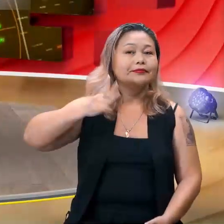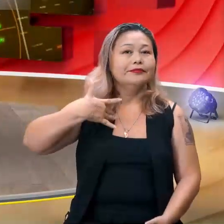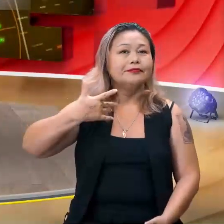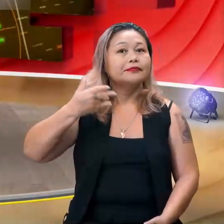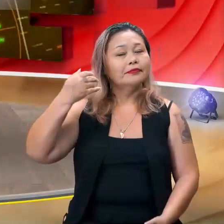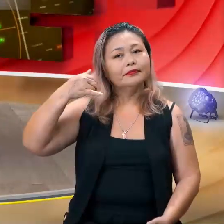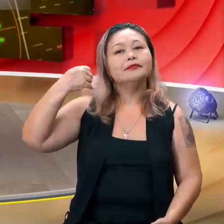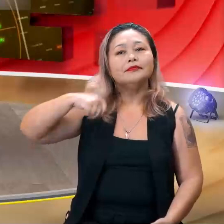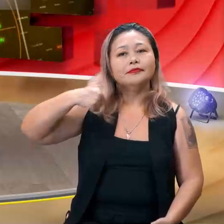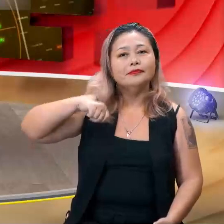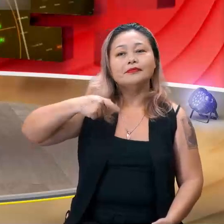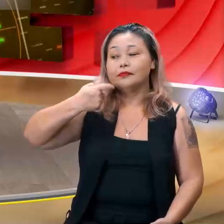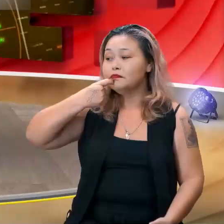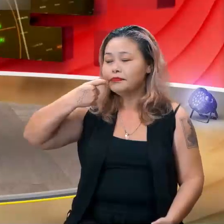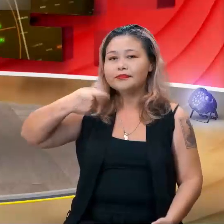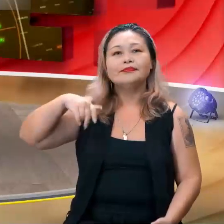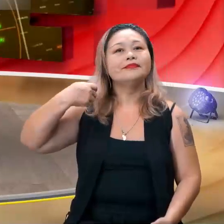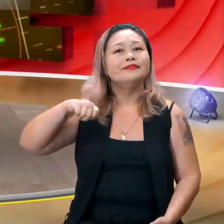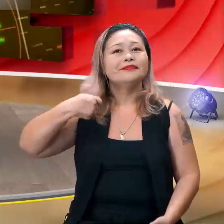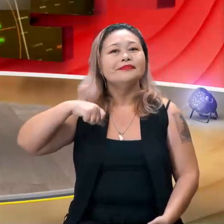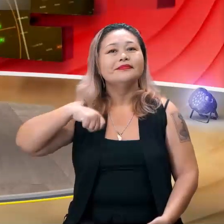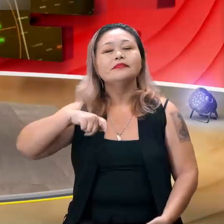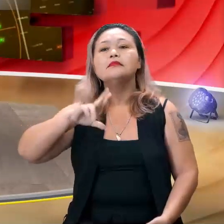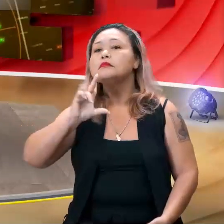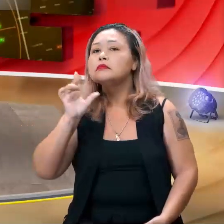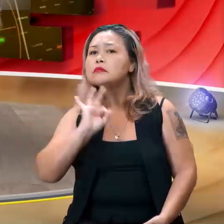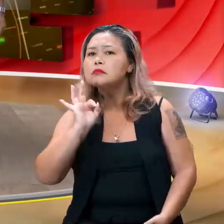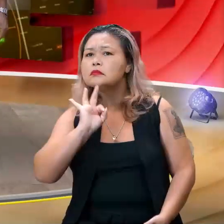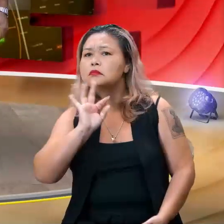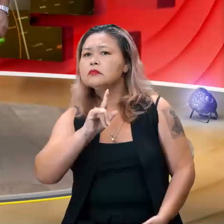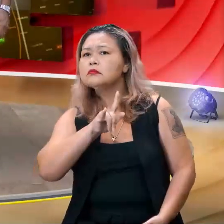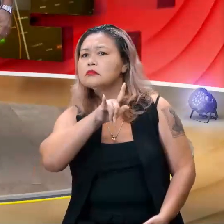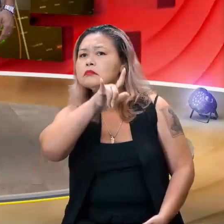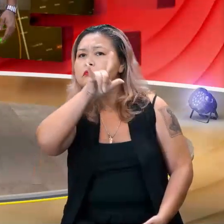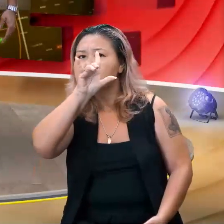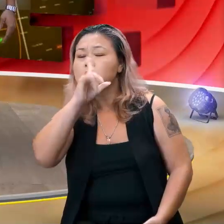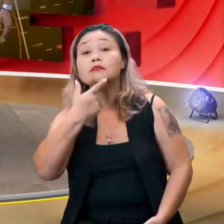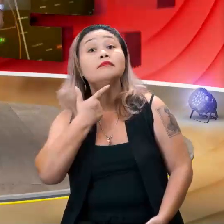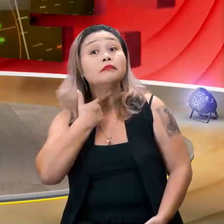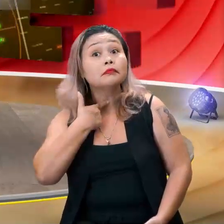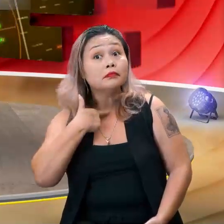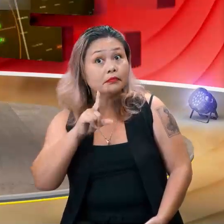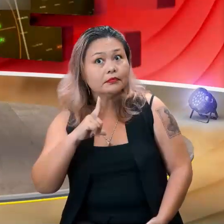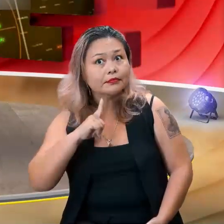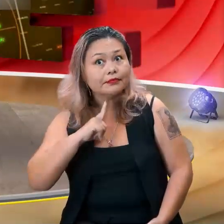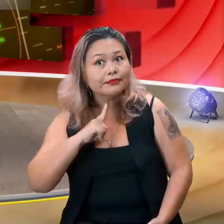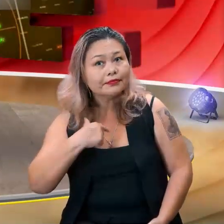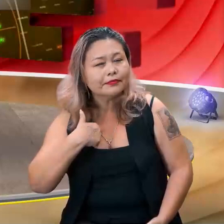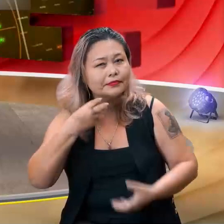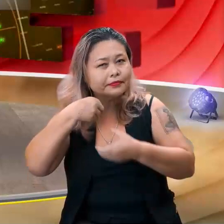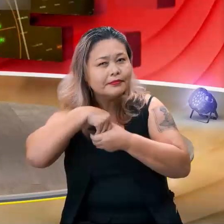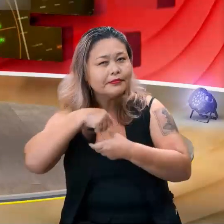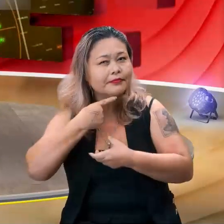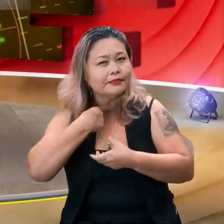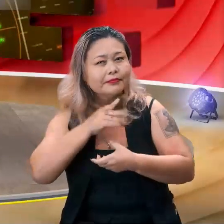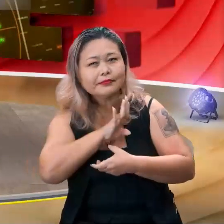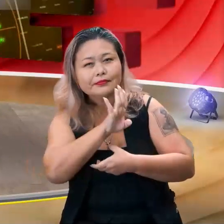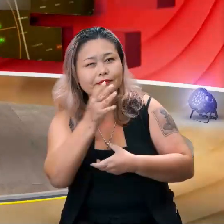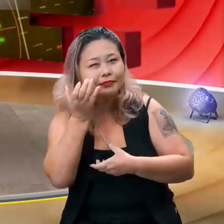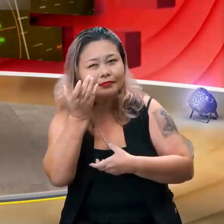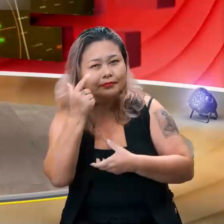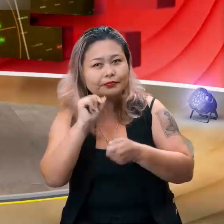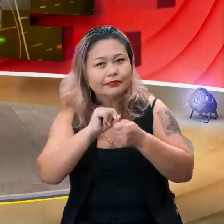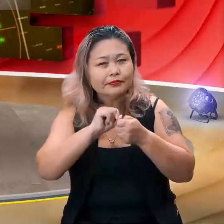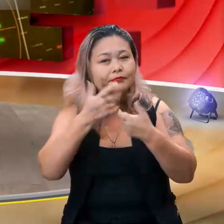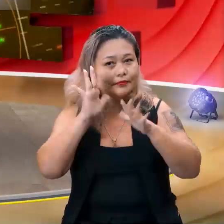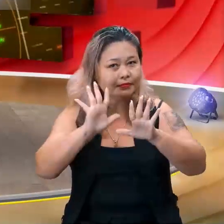Precisando recentemente. É, então, né? Se você ainda não fez, você pelo menos tem essa vontade, né? Dentro de você aí, não, de ainda vou viajar de avião. Deixa estar